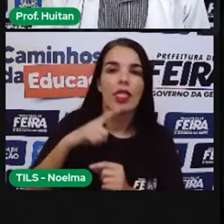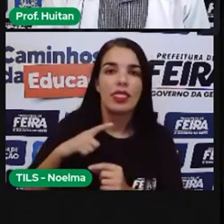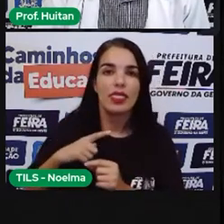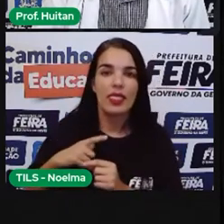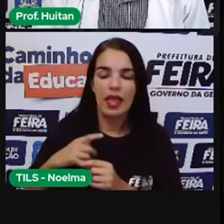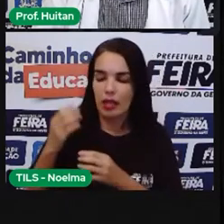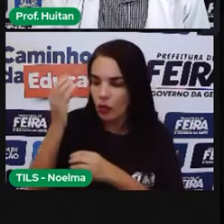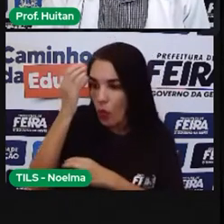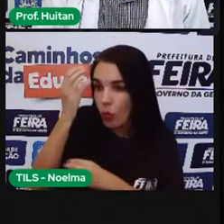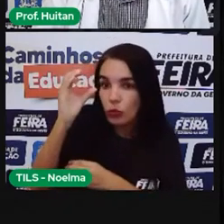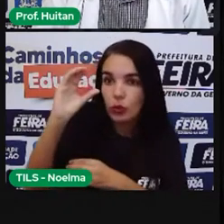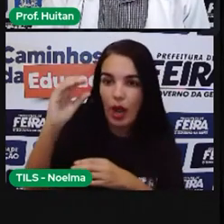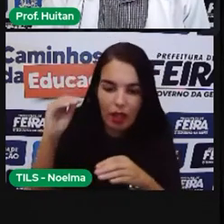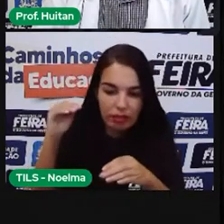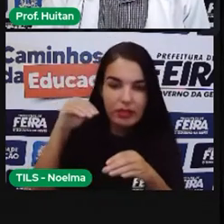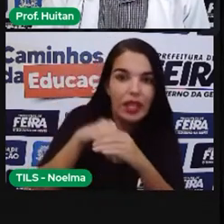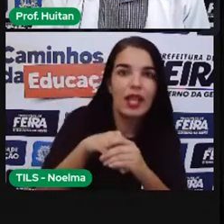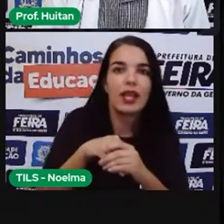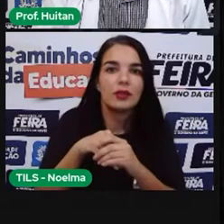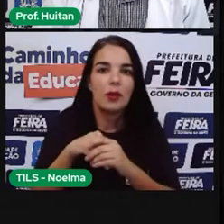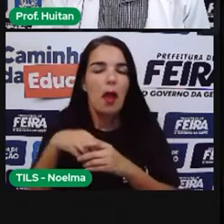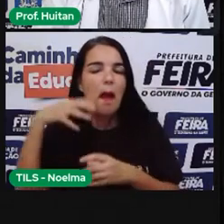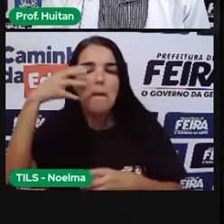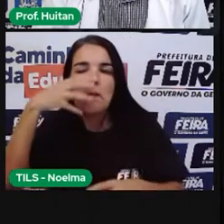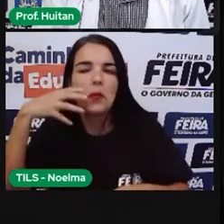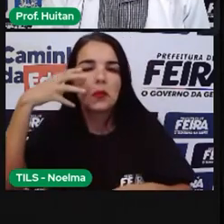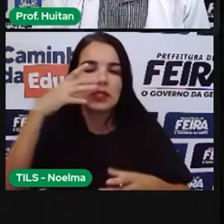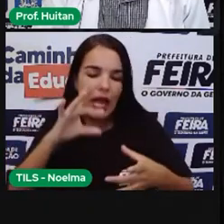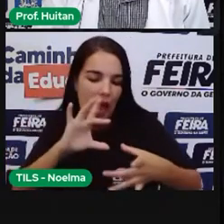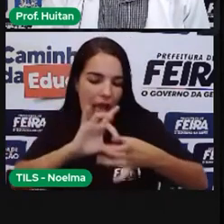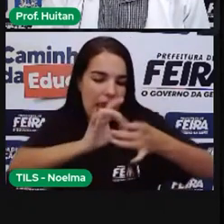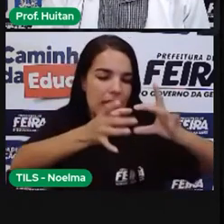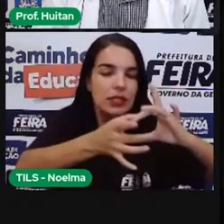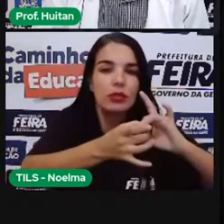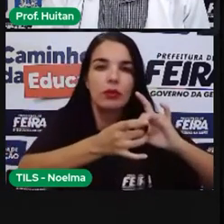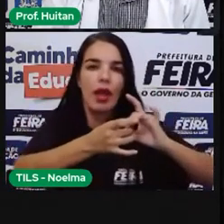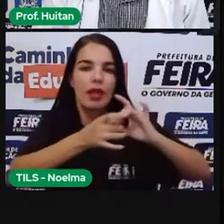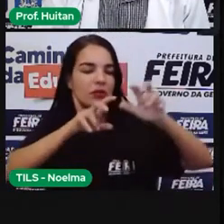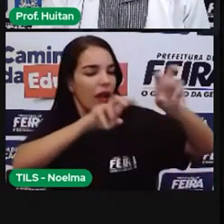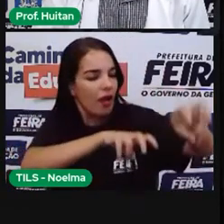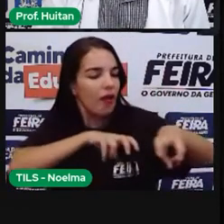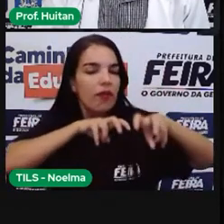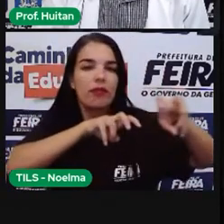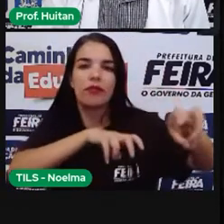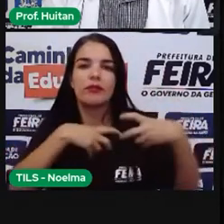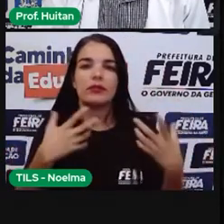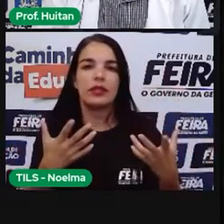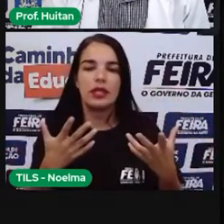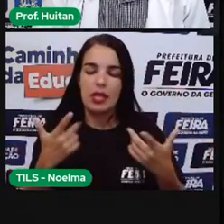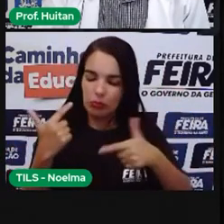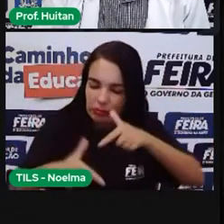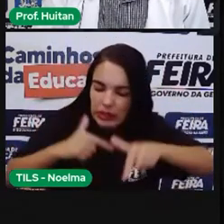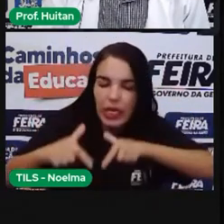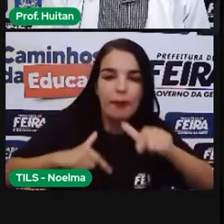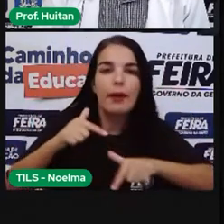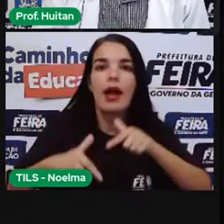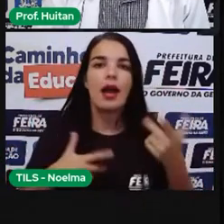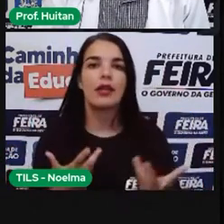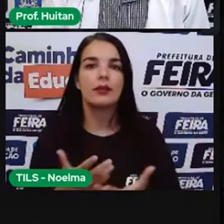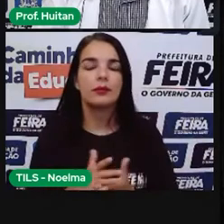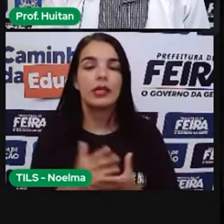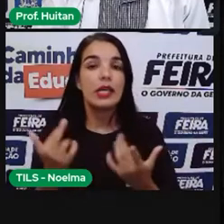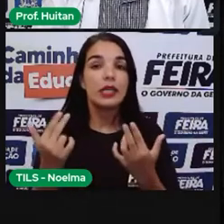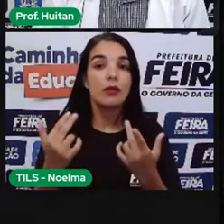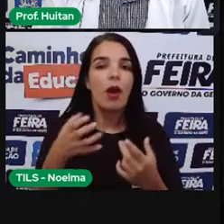culturais, canções relacionadas ao trabalho, festas rurais, colheitas, etc. Então, lembra das cantigas que